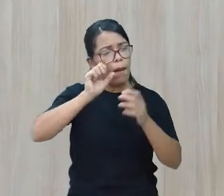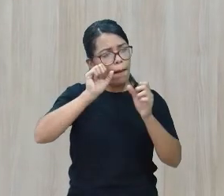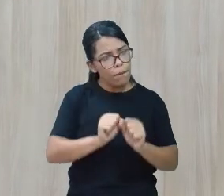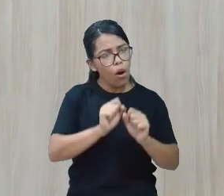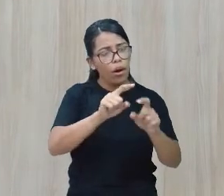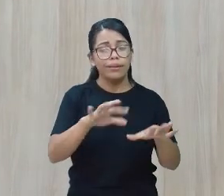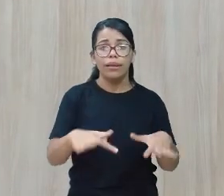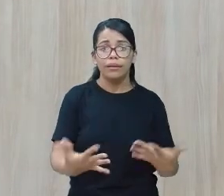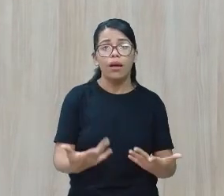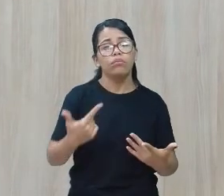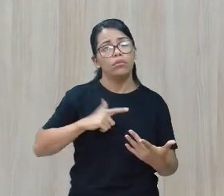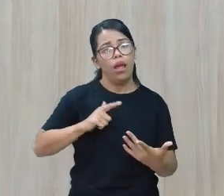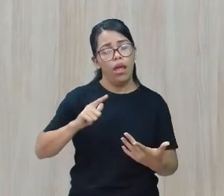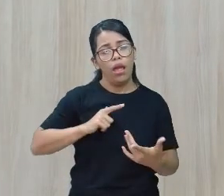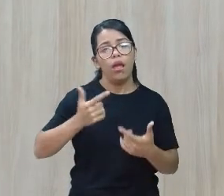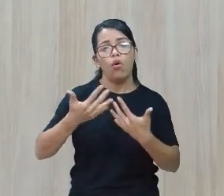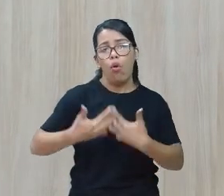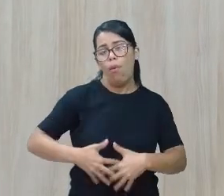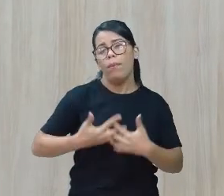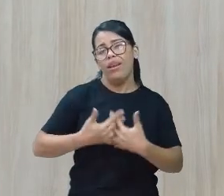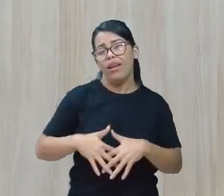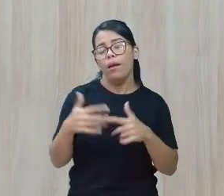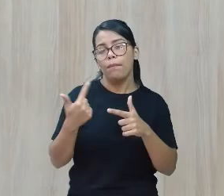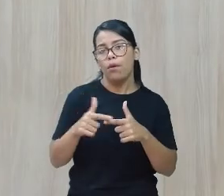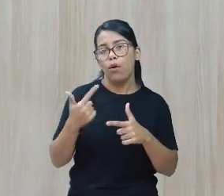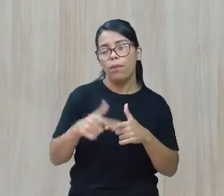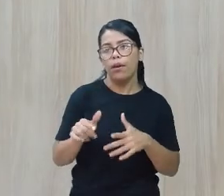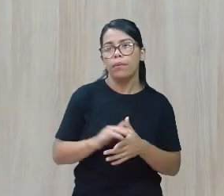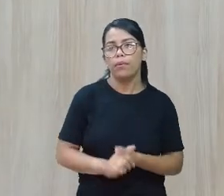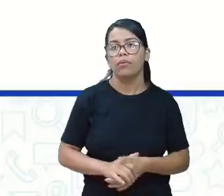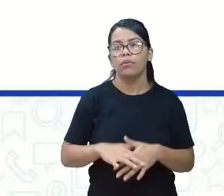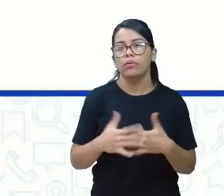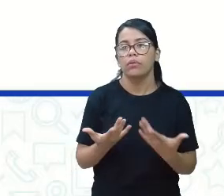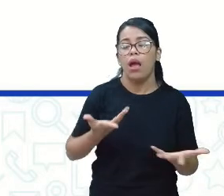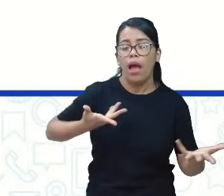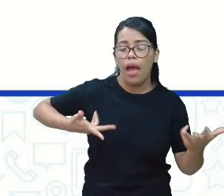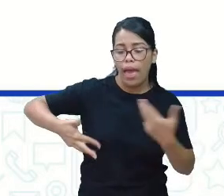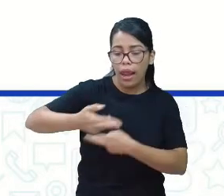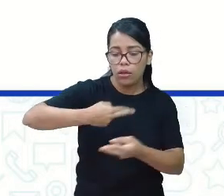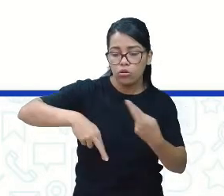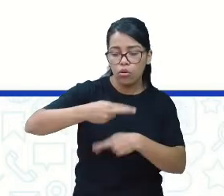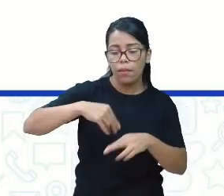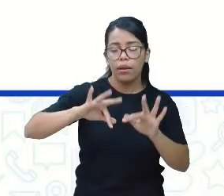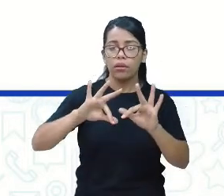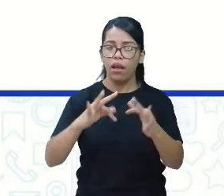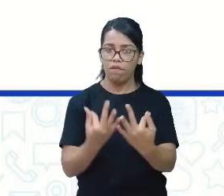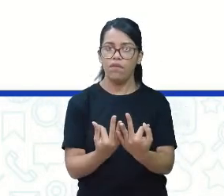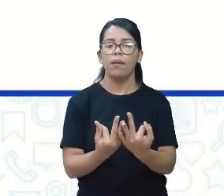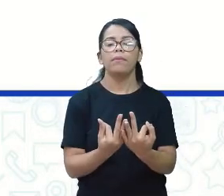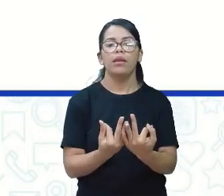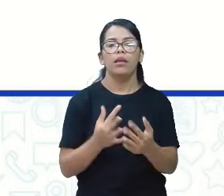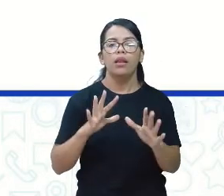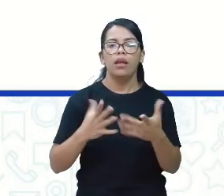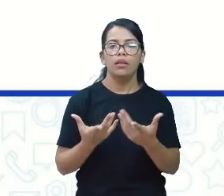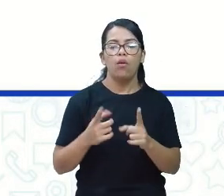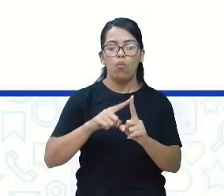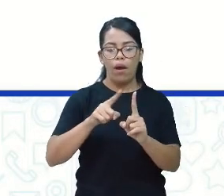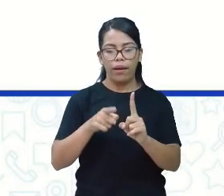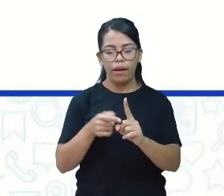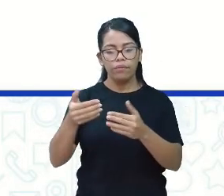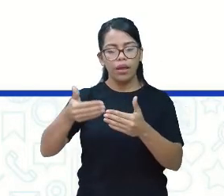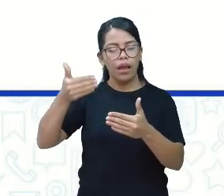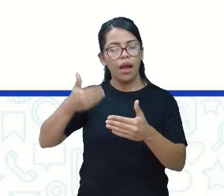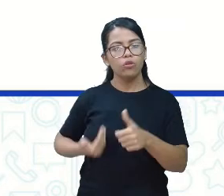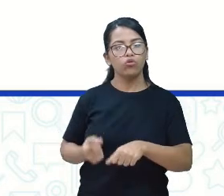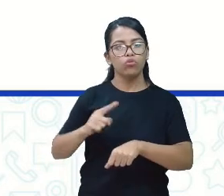grande. Mas os relacionamentos na família, como é que acontece, né? A gravidez precoce, ela não